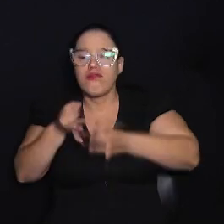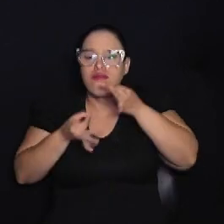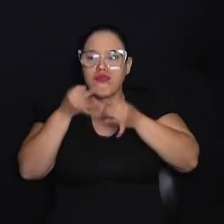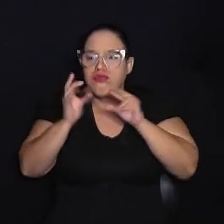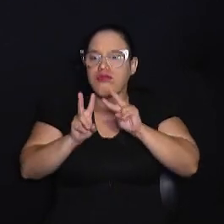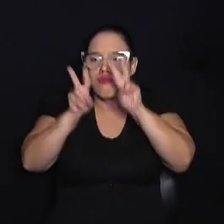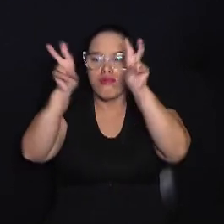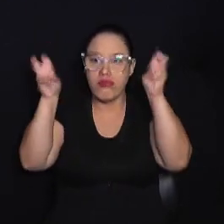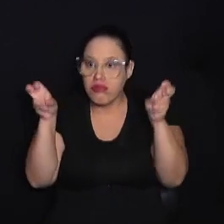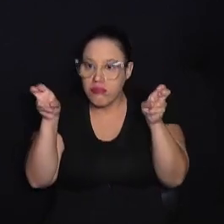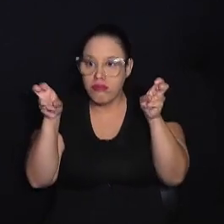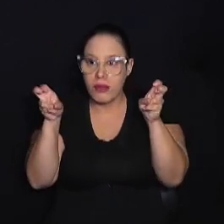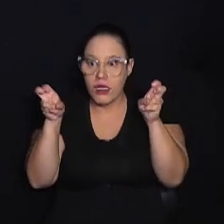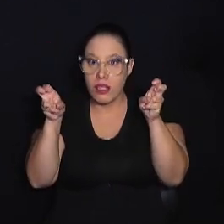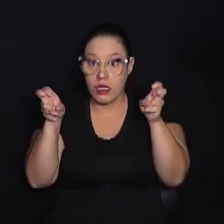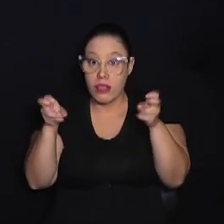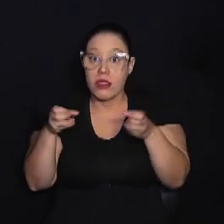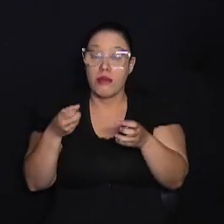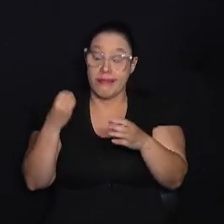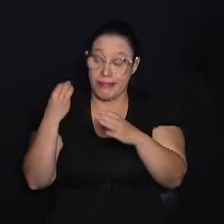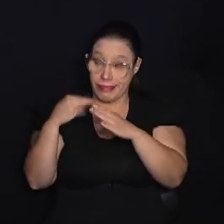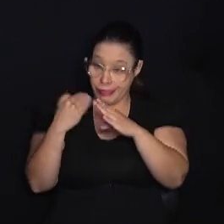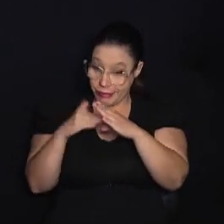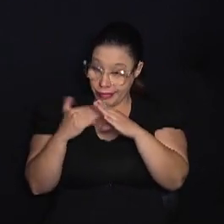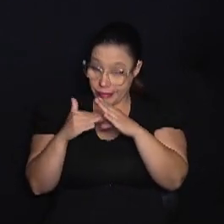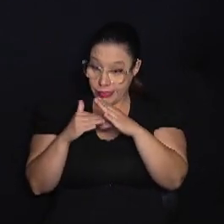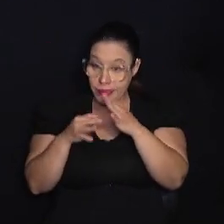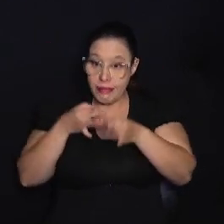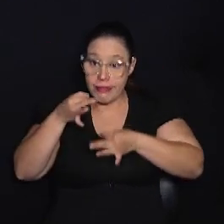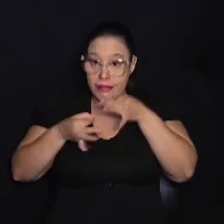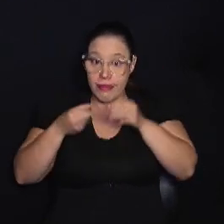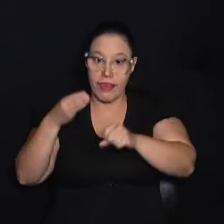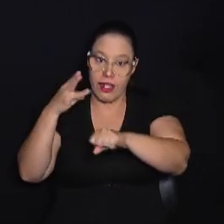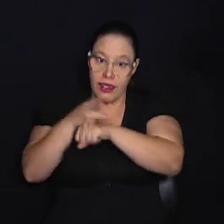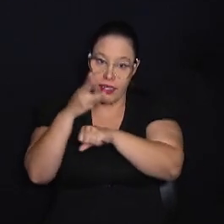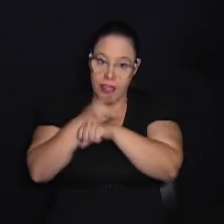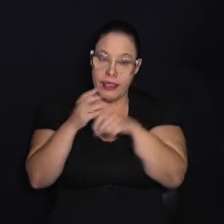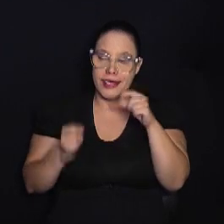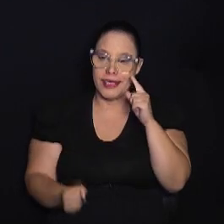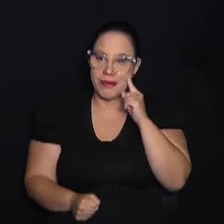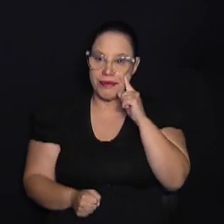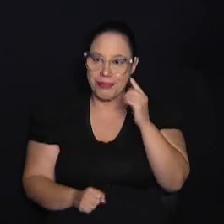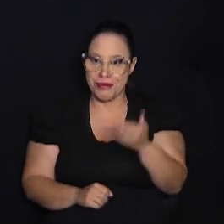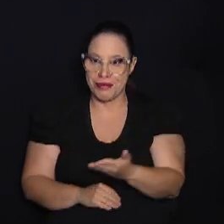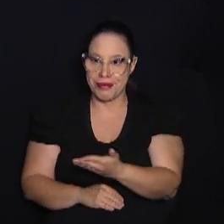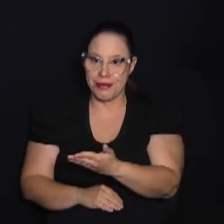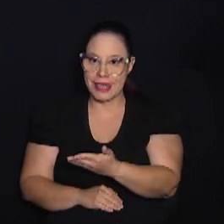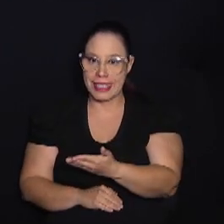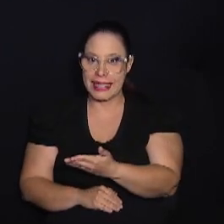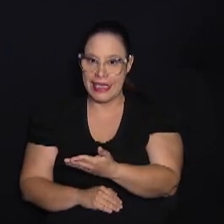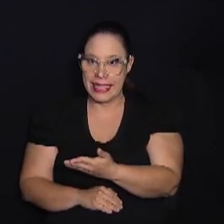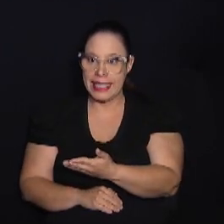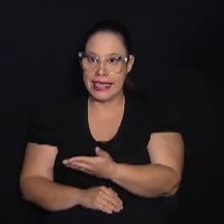para o programa? Então mande sugestões para o nosso WhatsApp. O DDD é o 19, o número é